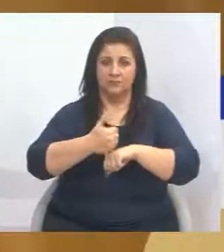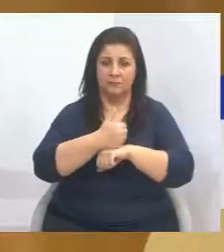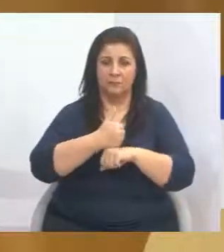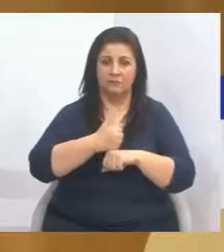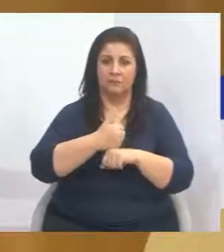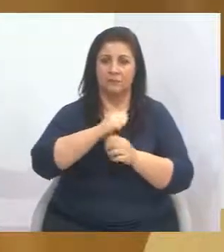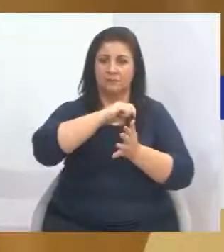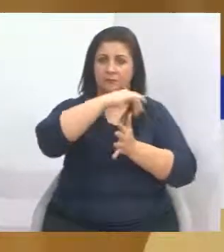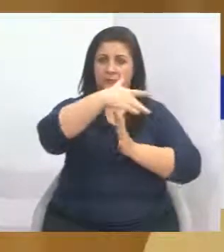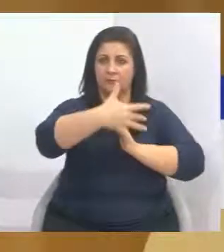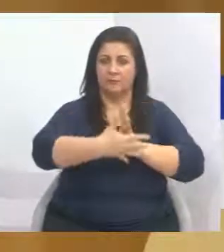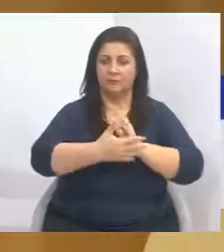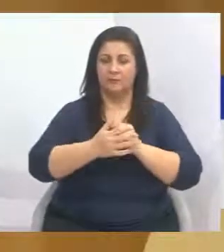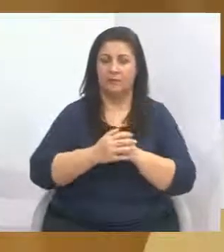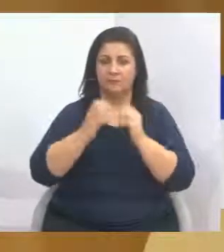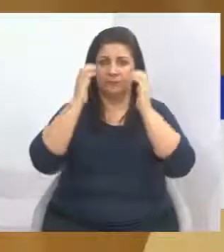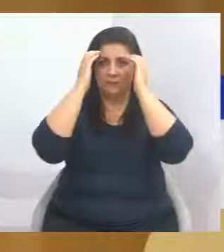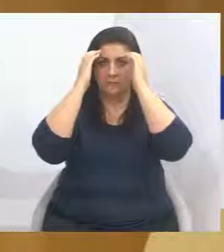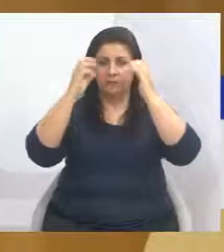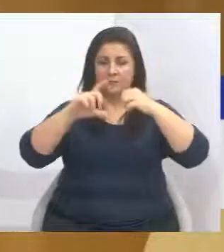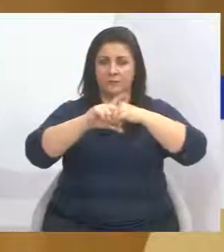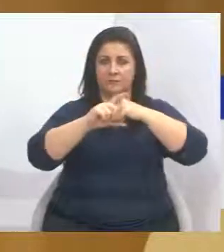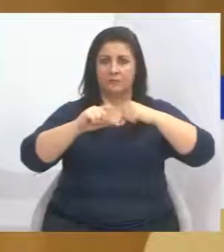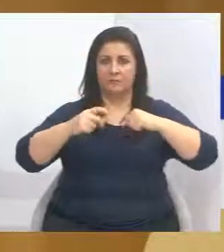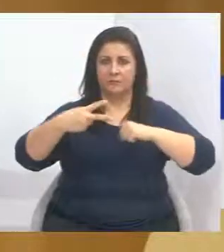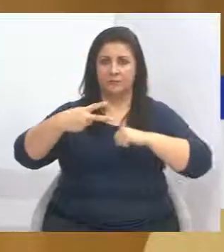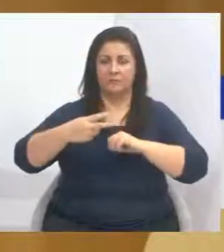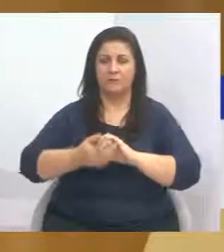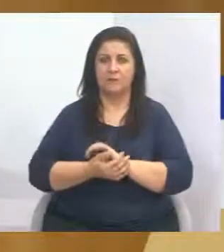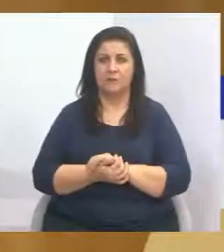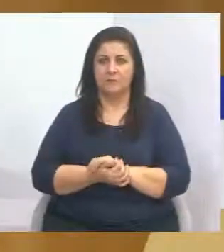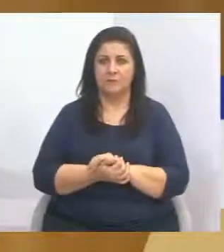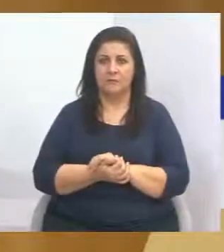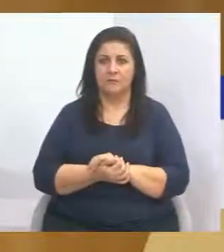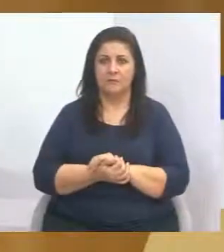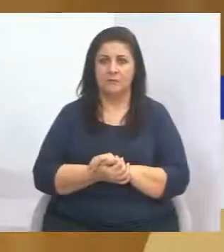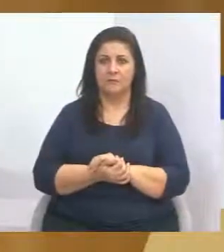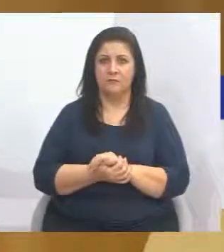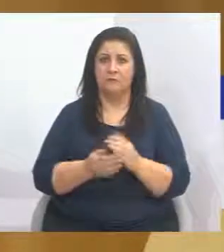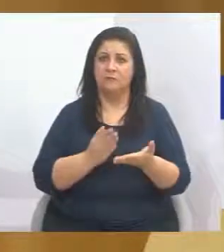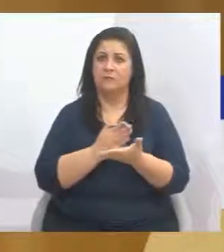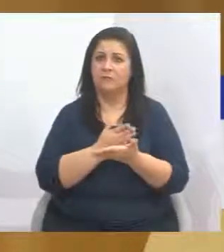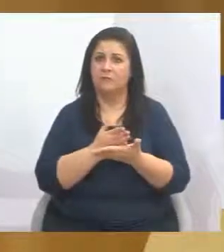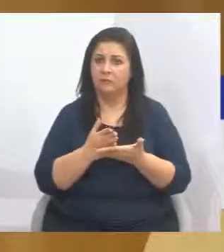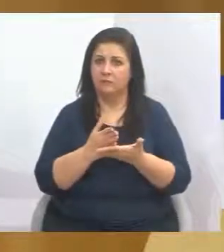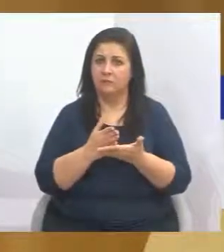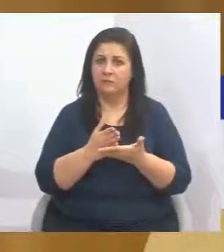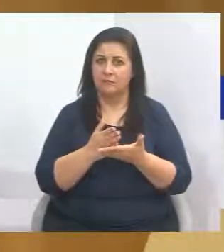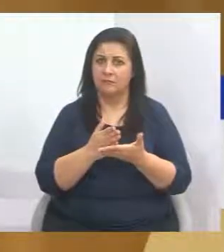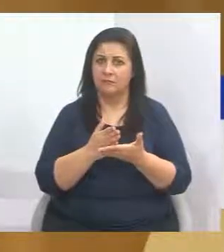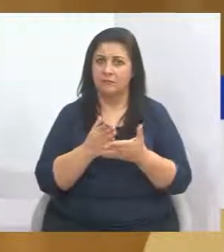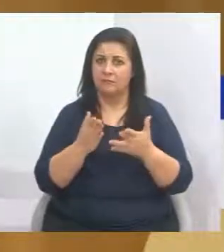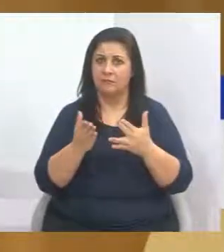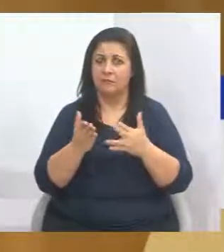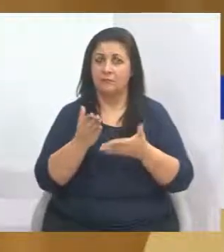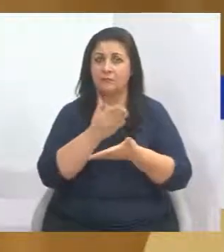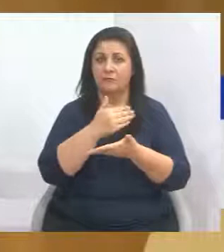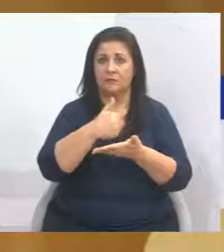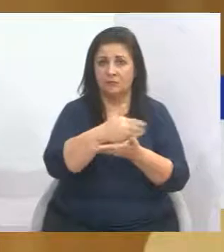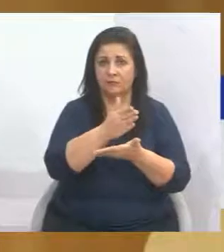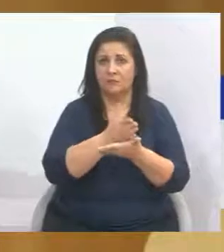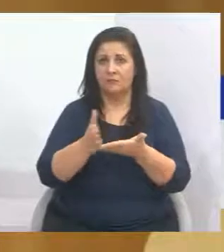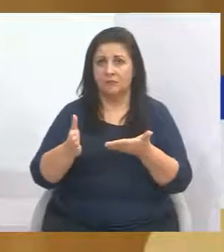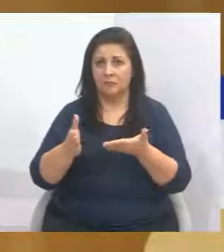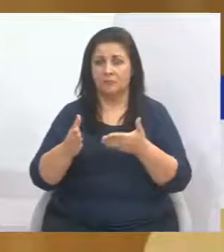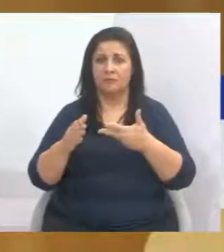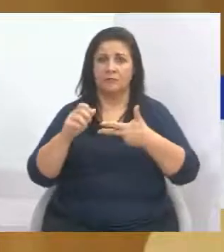saúde, conforme o artigo 2º do projeto de lei. O princípio da separação entre os poderes, artigo 2º da